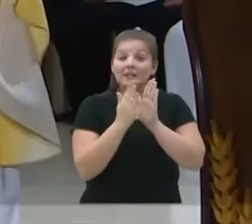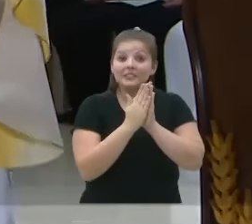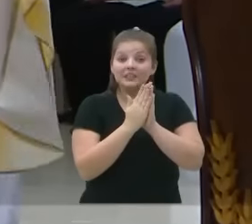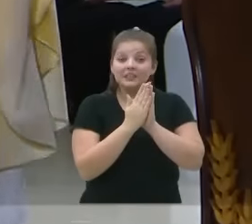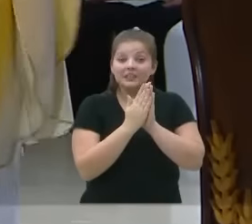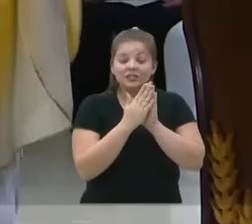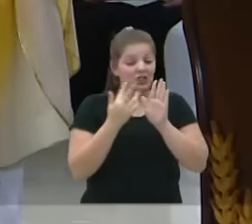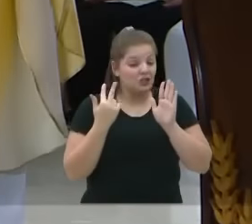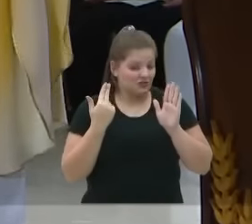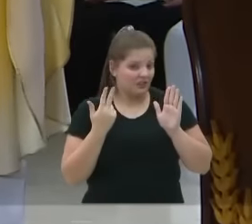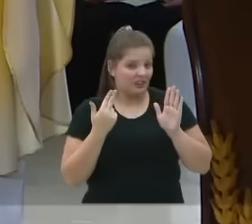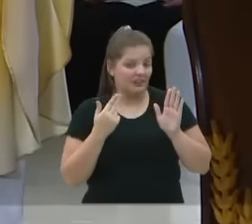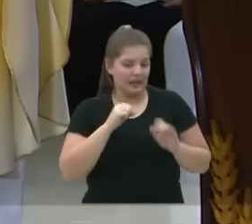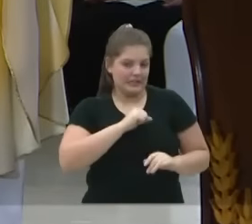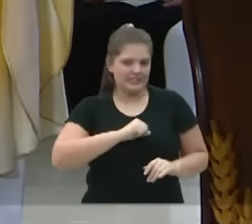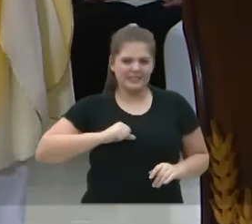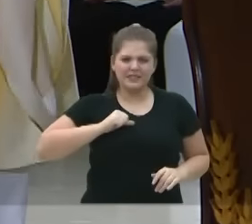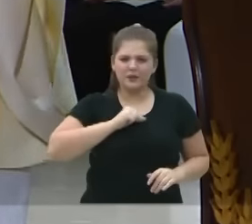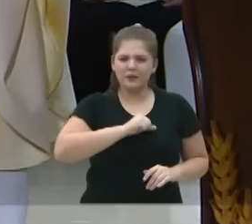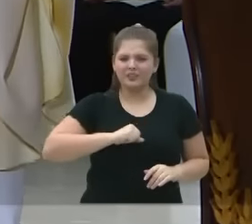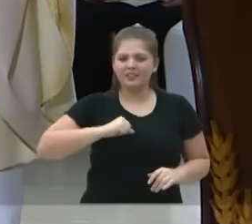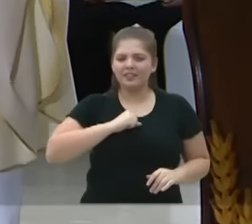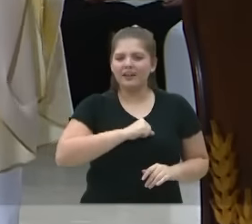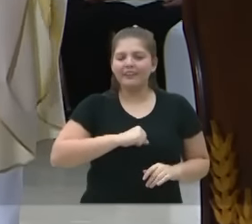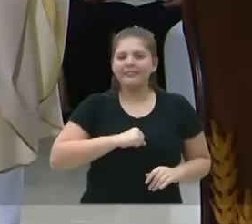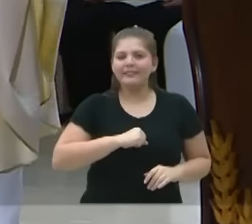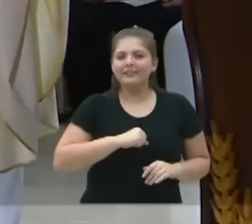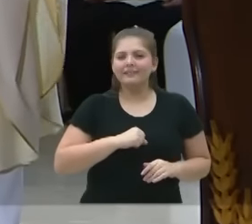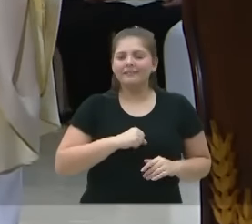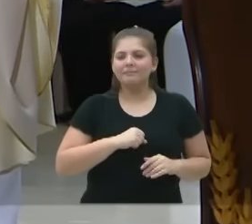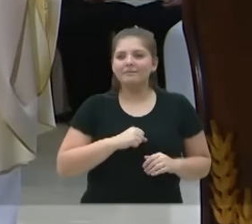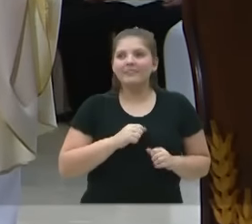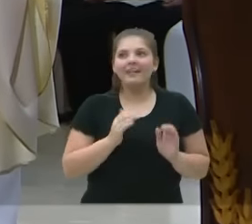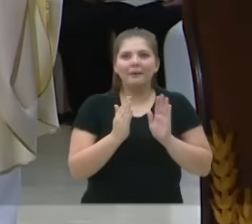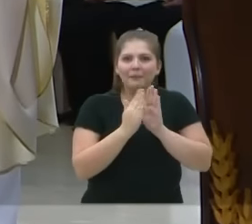que a saudade é uma forma diferente de estar